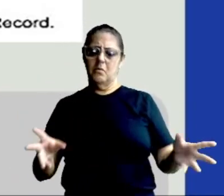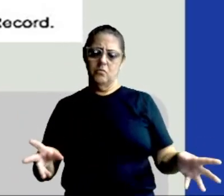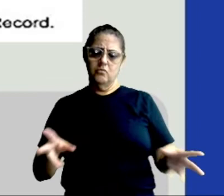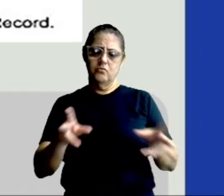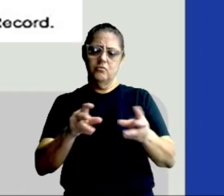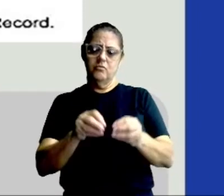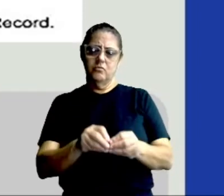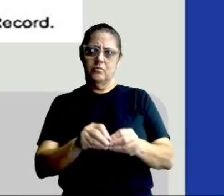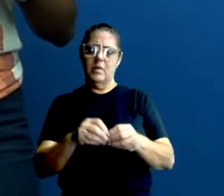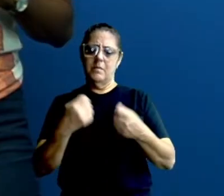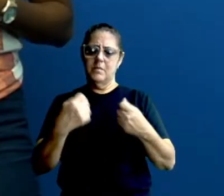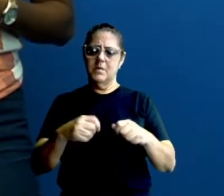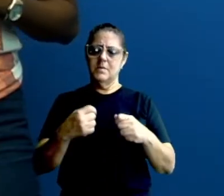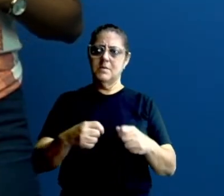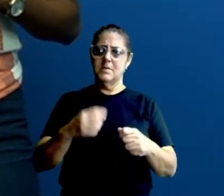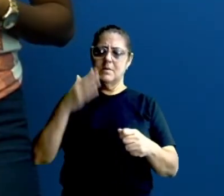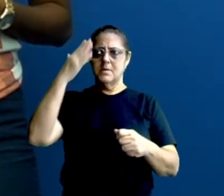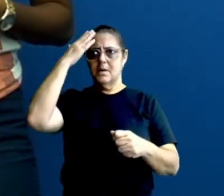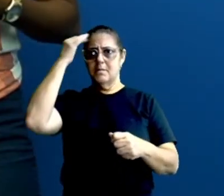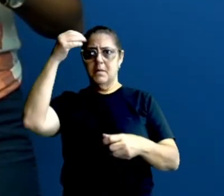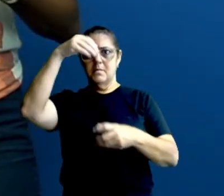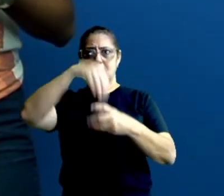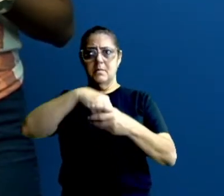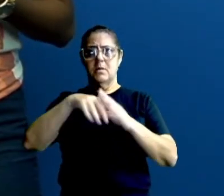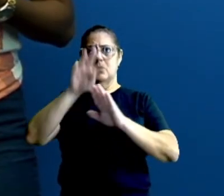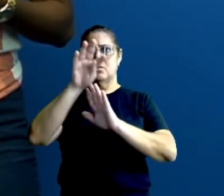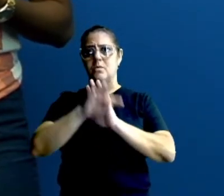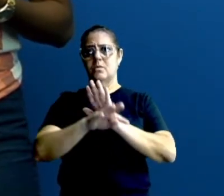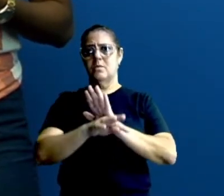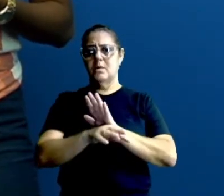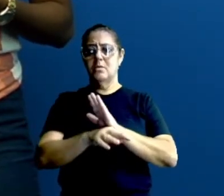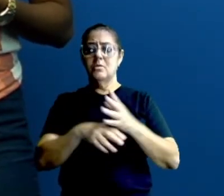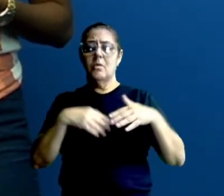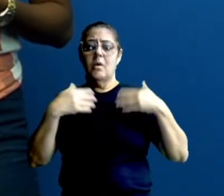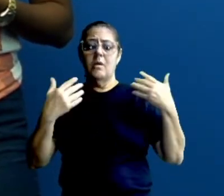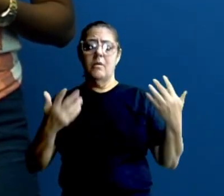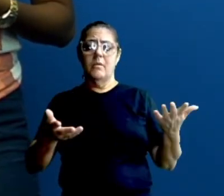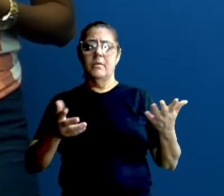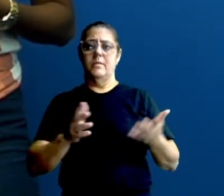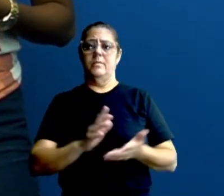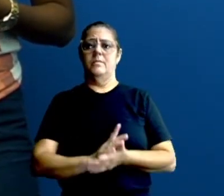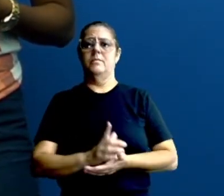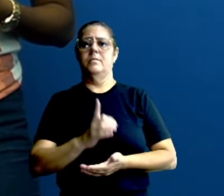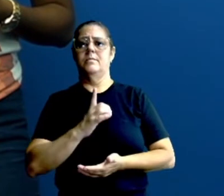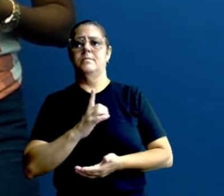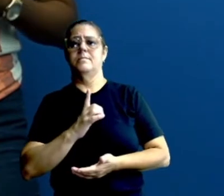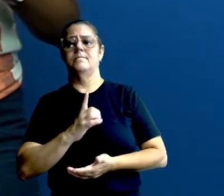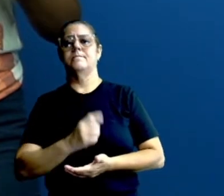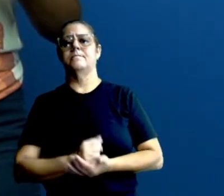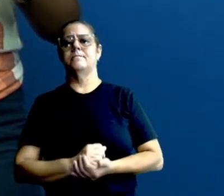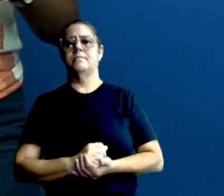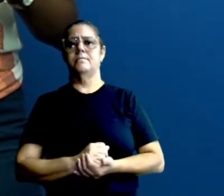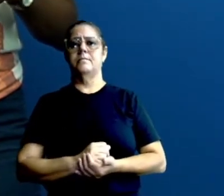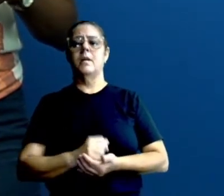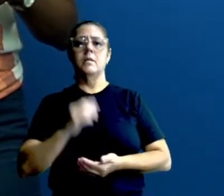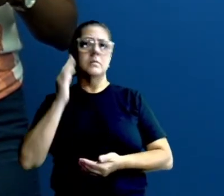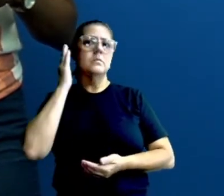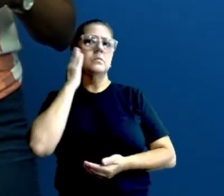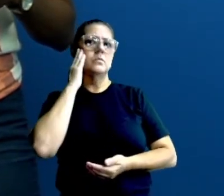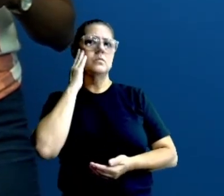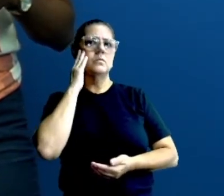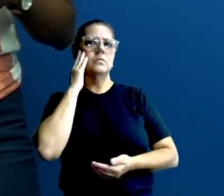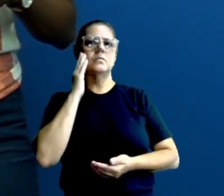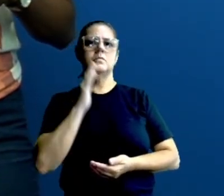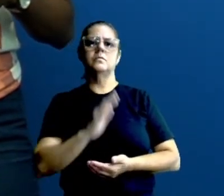ele é um aumento no final só que a gente precisa descobrir dentro do texto onde é que está esse desfecho certo Deu para